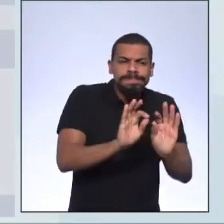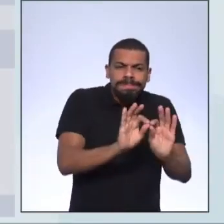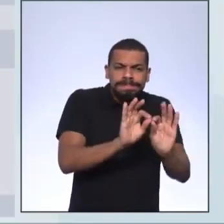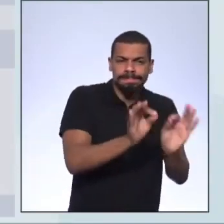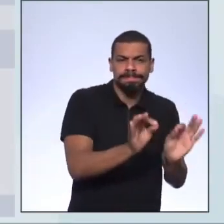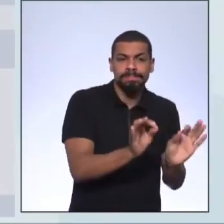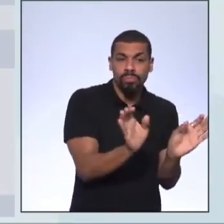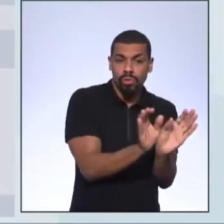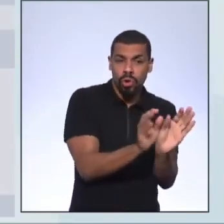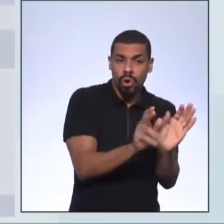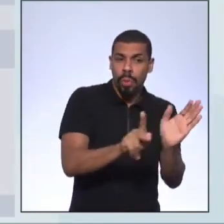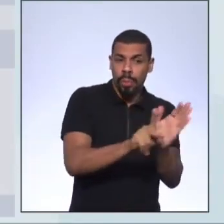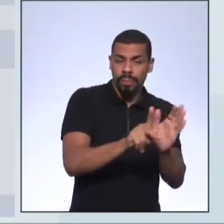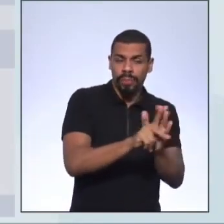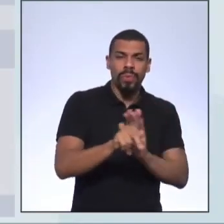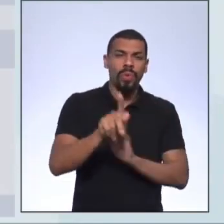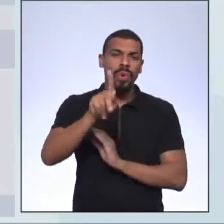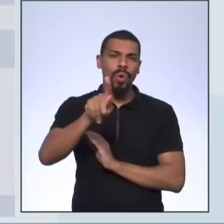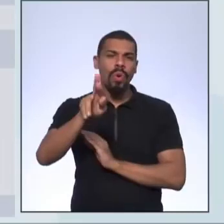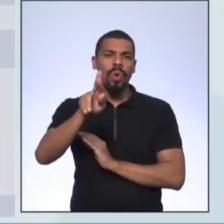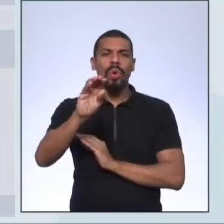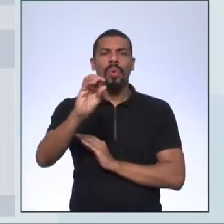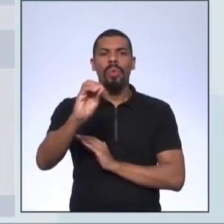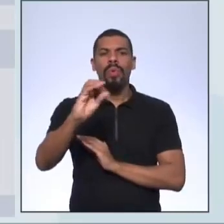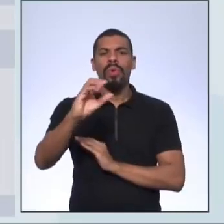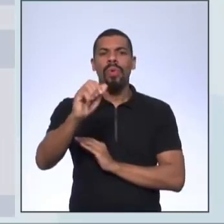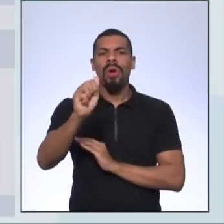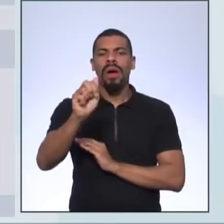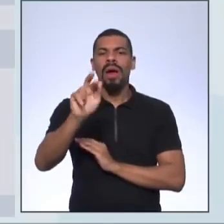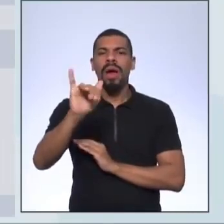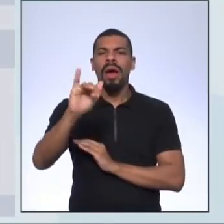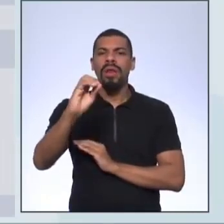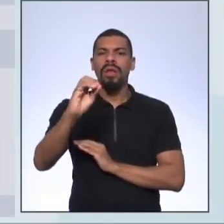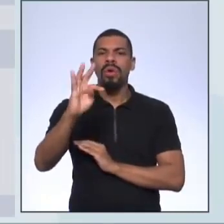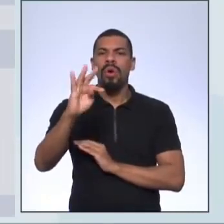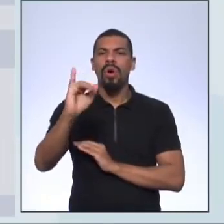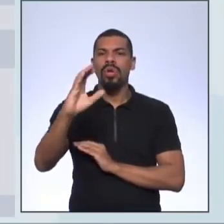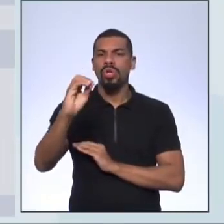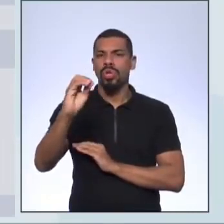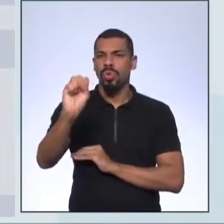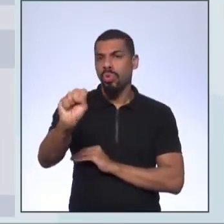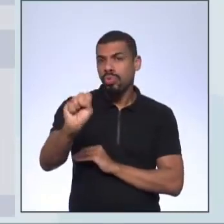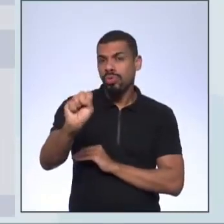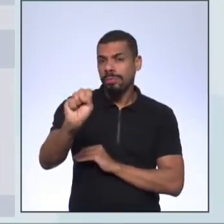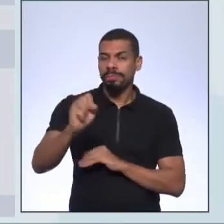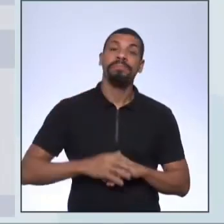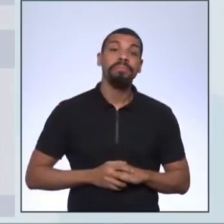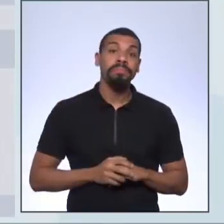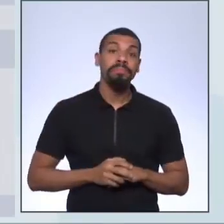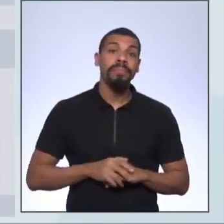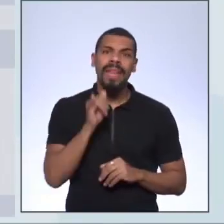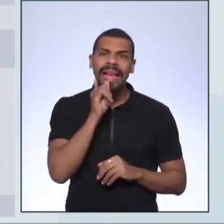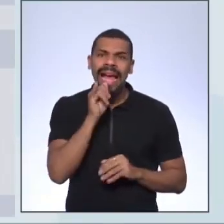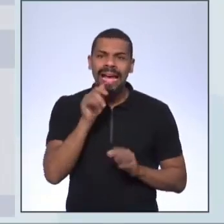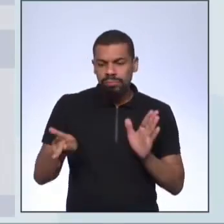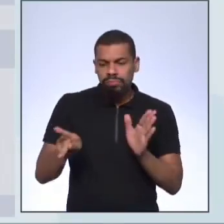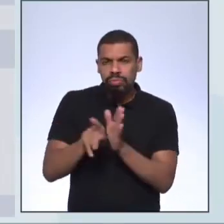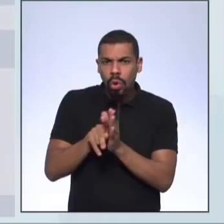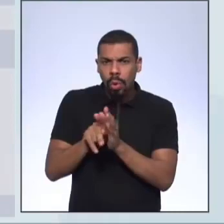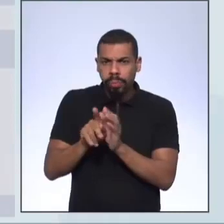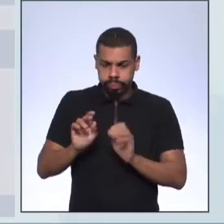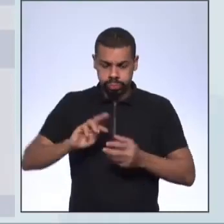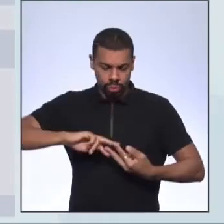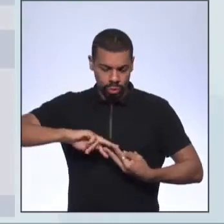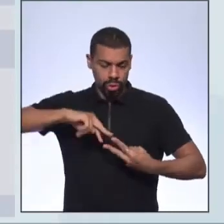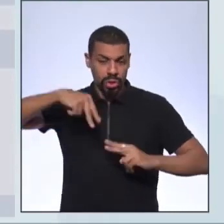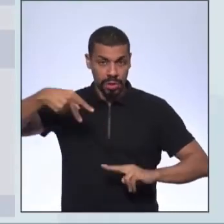fica ali pelo meio da célula, mas também ele não tem nenhuma delimitação, né, entre o material genético e o